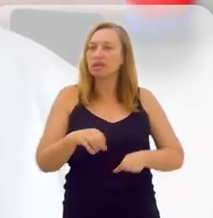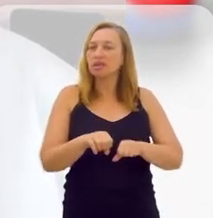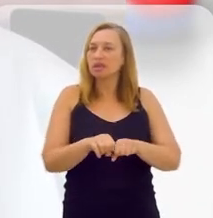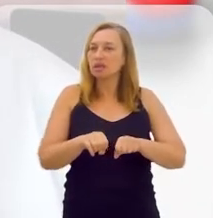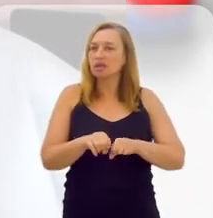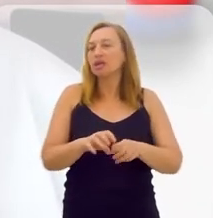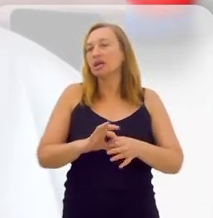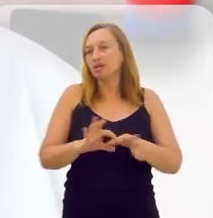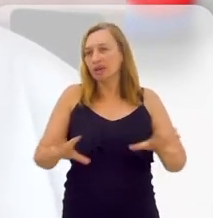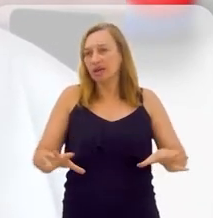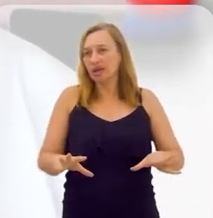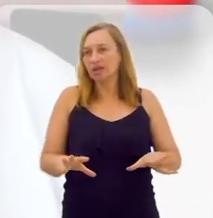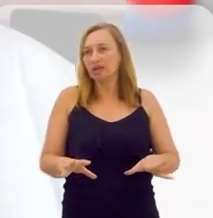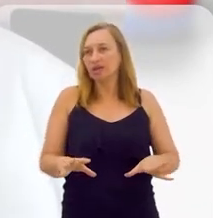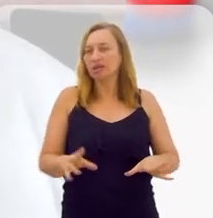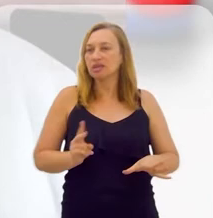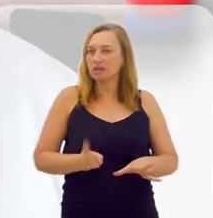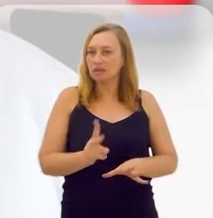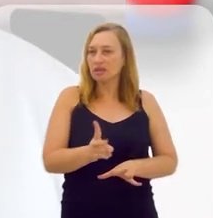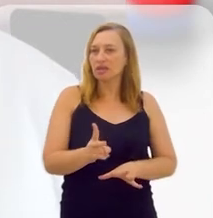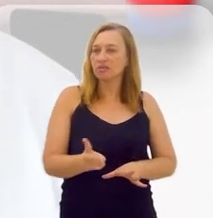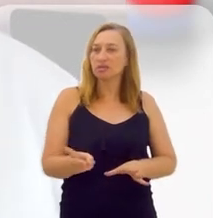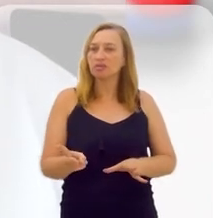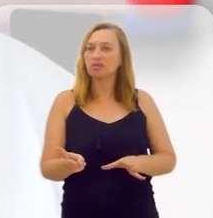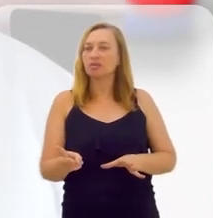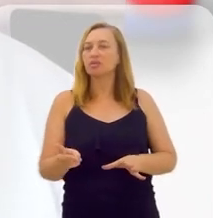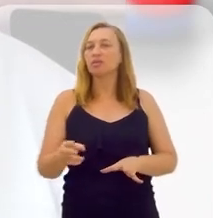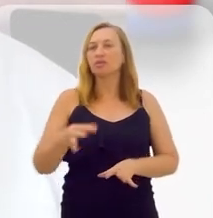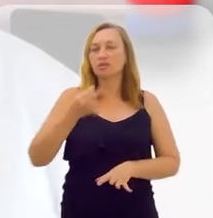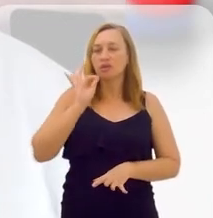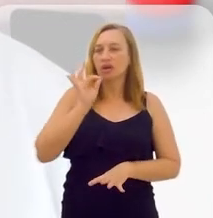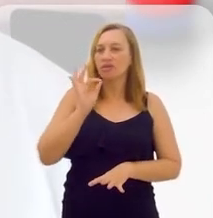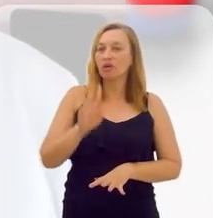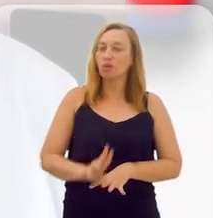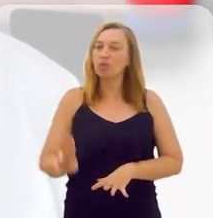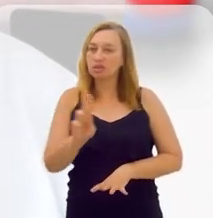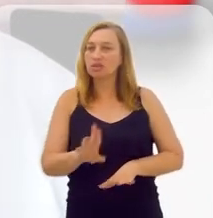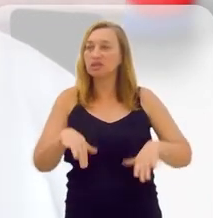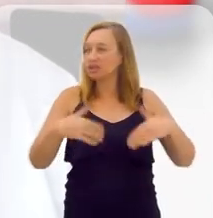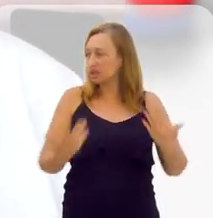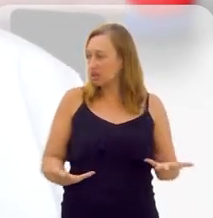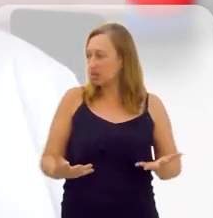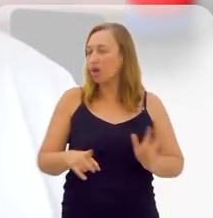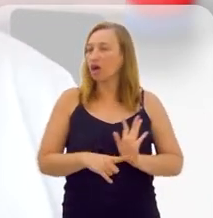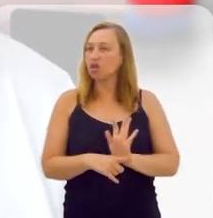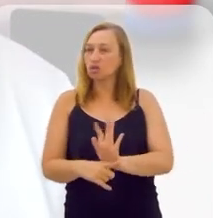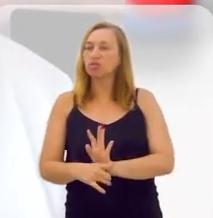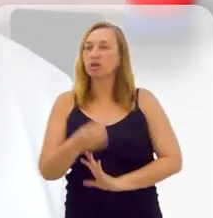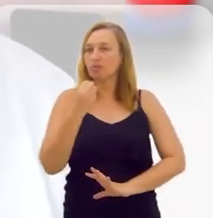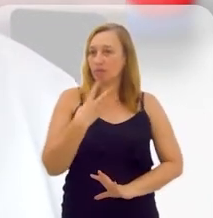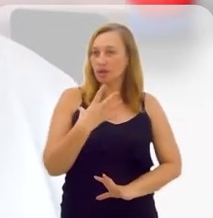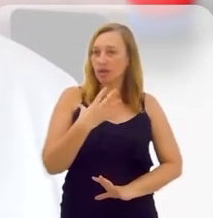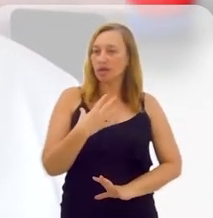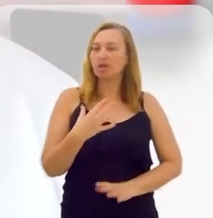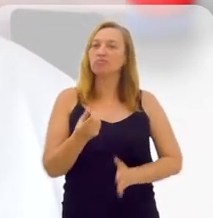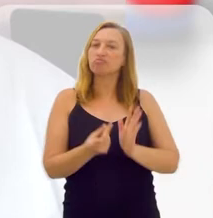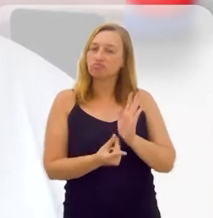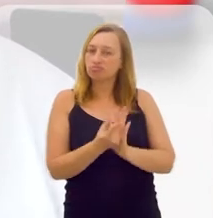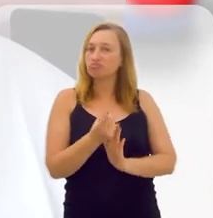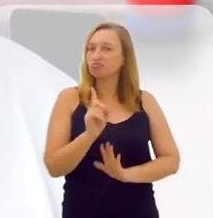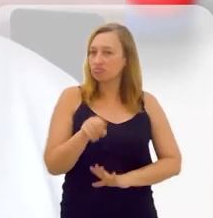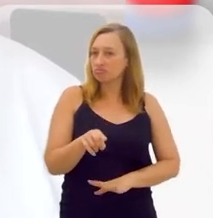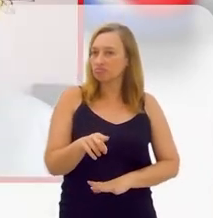é liberada a moeda para eles sempre estão no café consumindo. Então, assim, isso ajuda bastante na